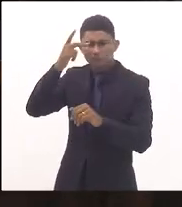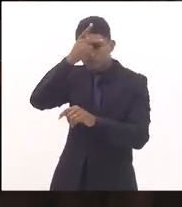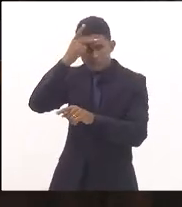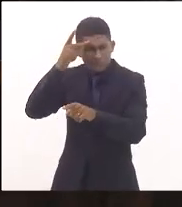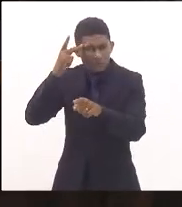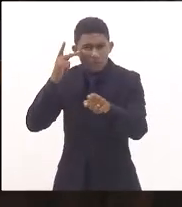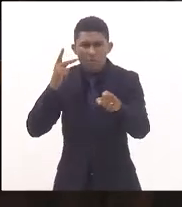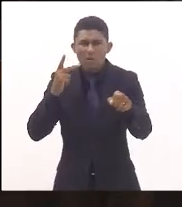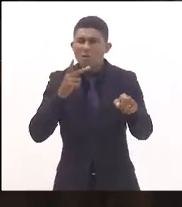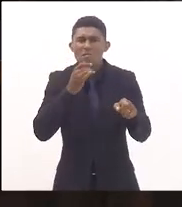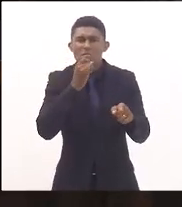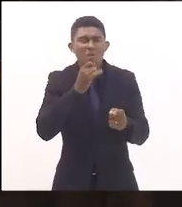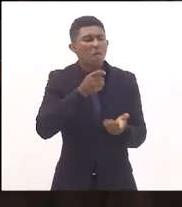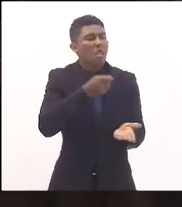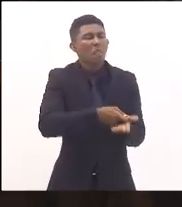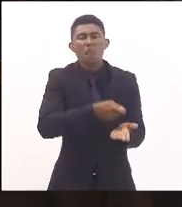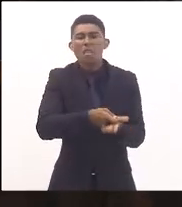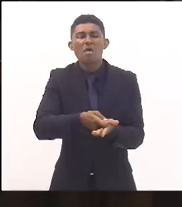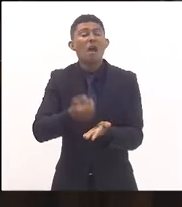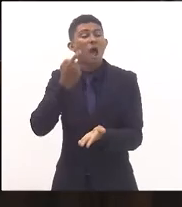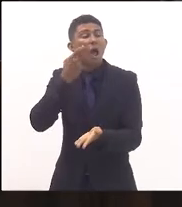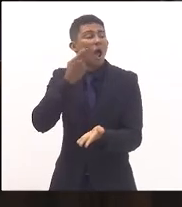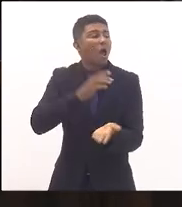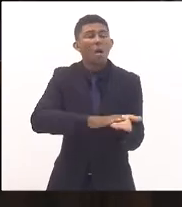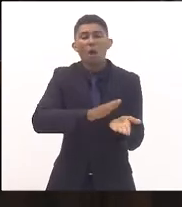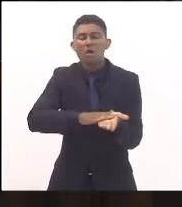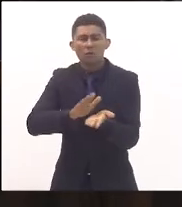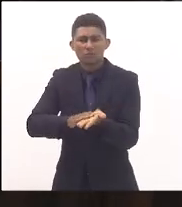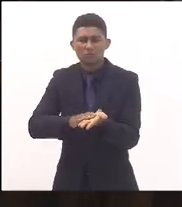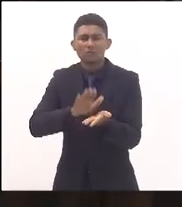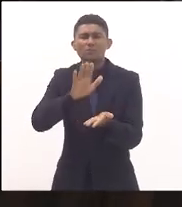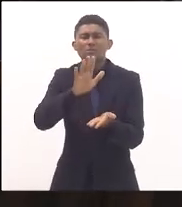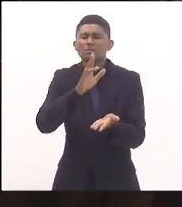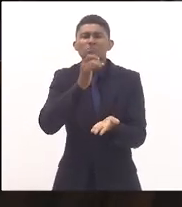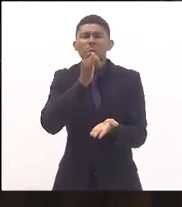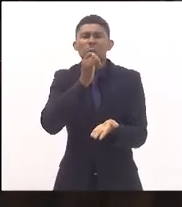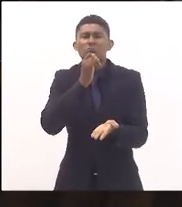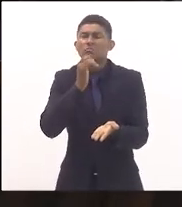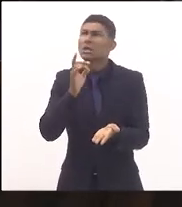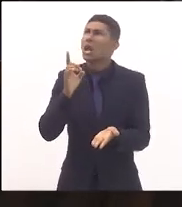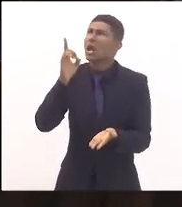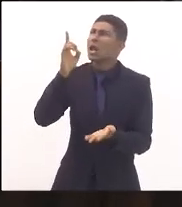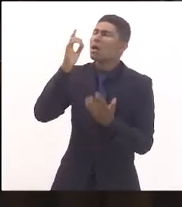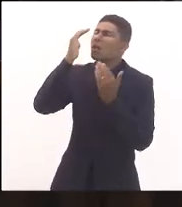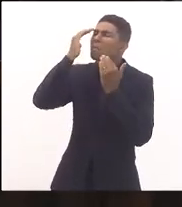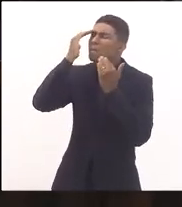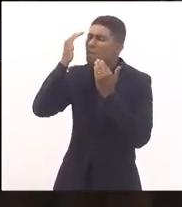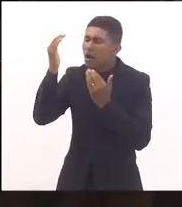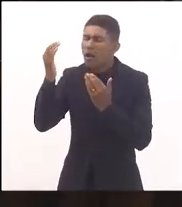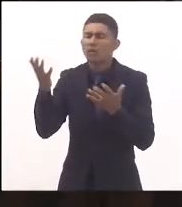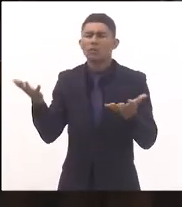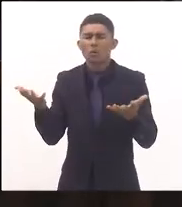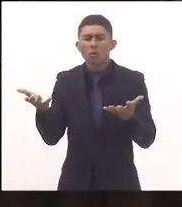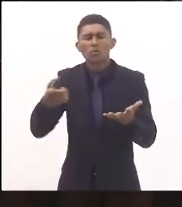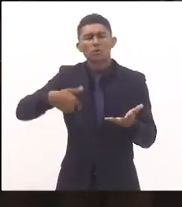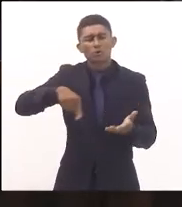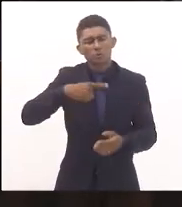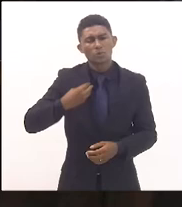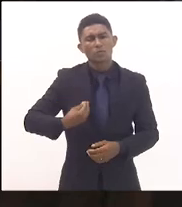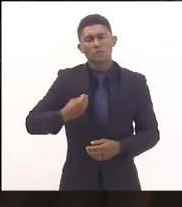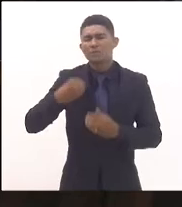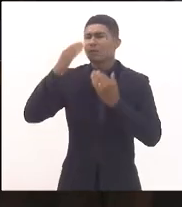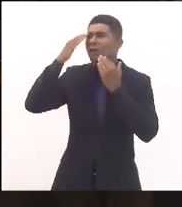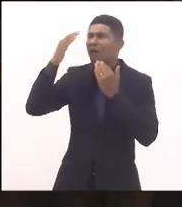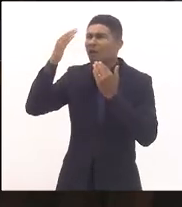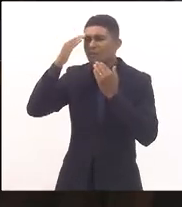acorda para dizer obrigado meu Deus obrigado por estarmos aqui hoje é um dia que nós estamos